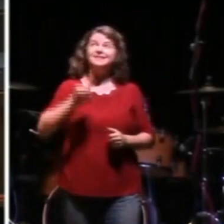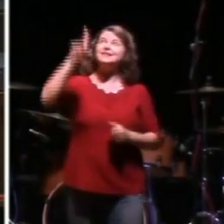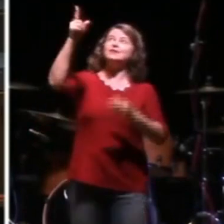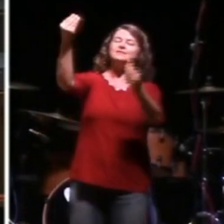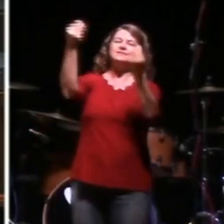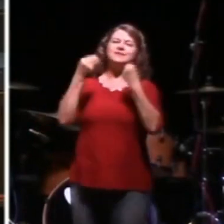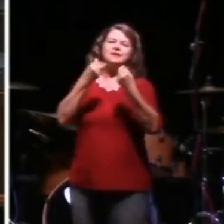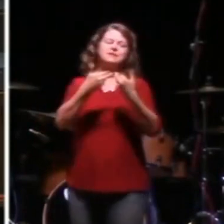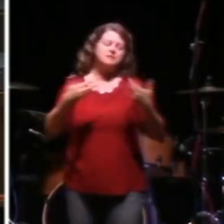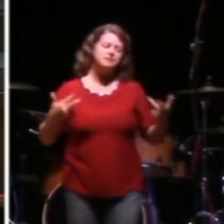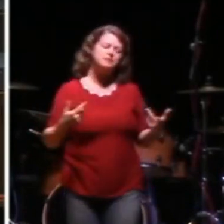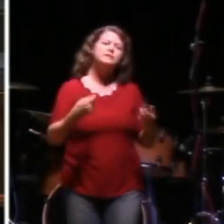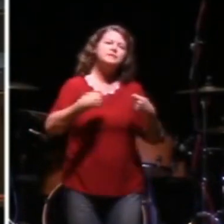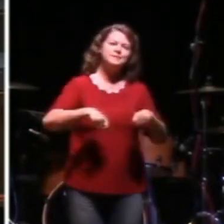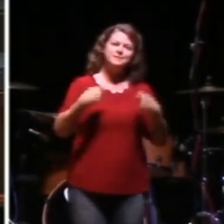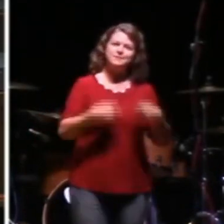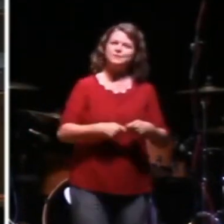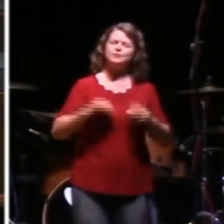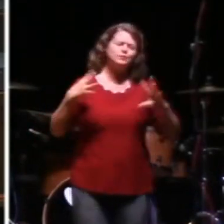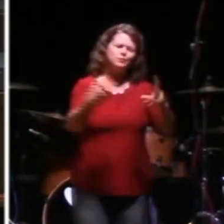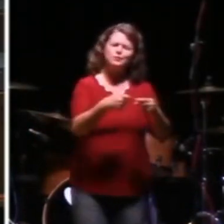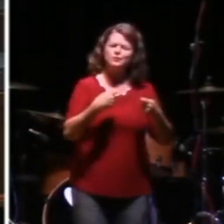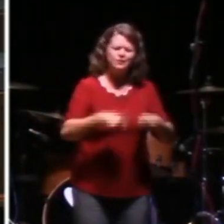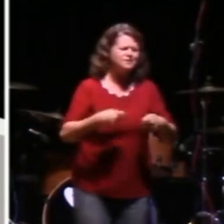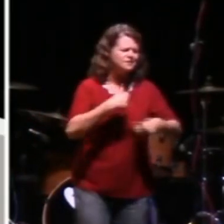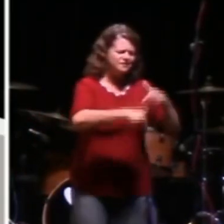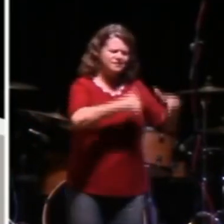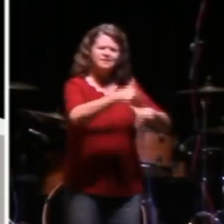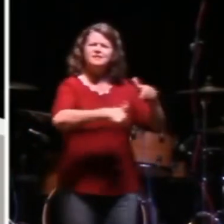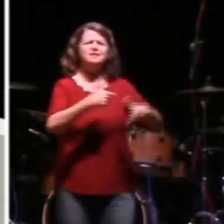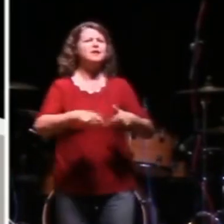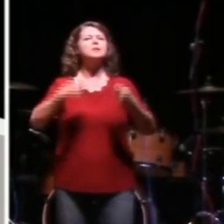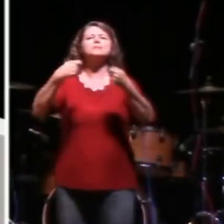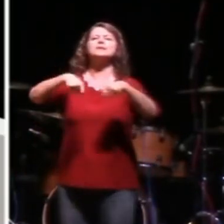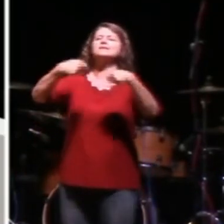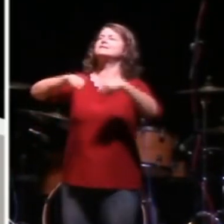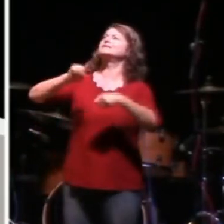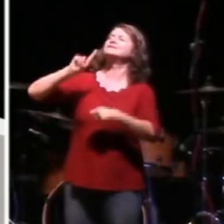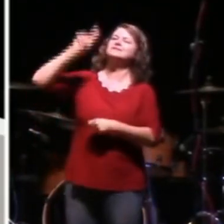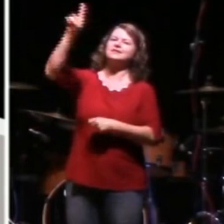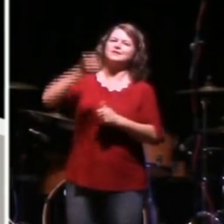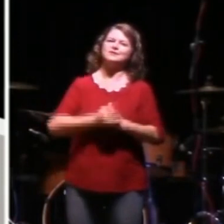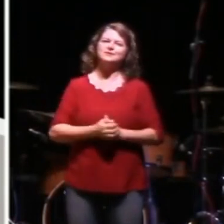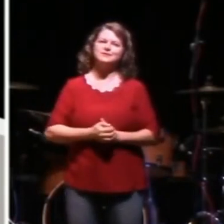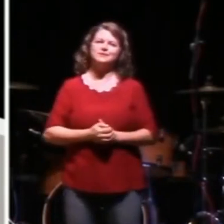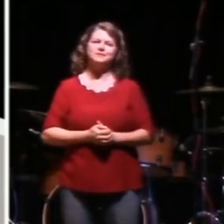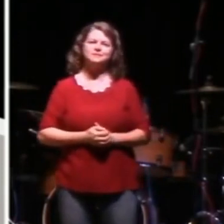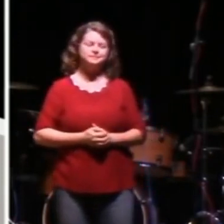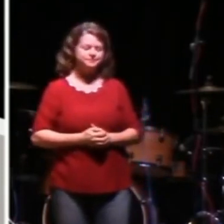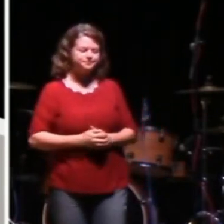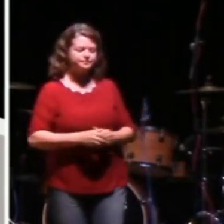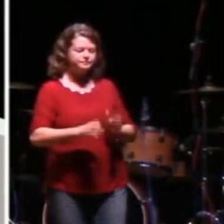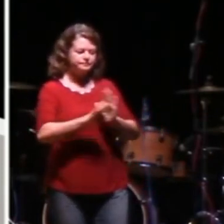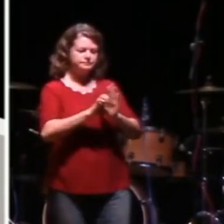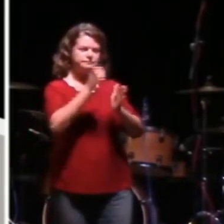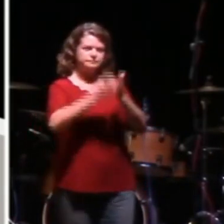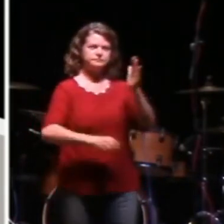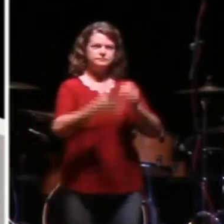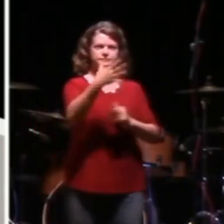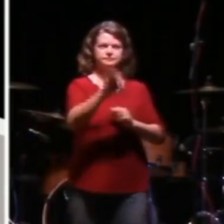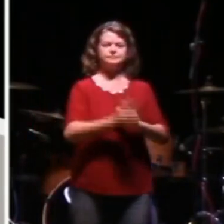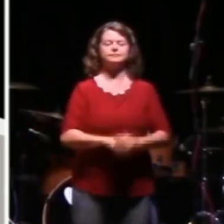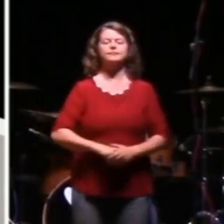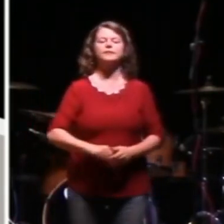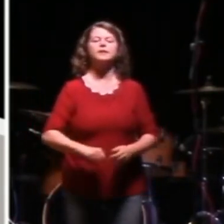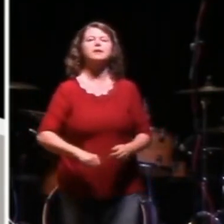tudo que fazemos depende de deus esodex de 21 a 23 de moisés estendeu a mão para o céu e por